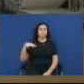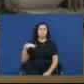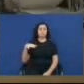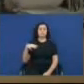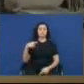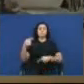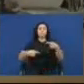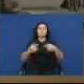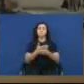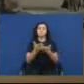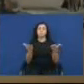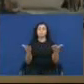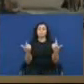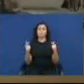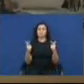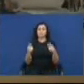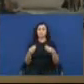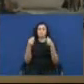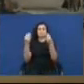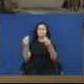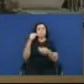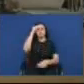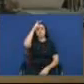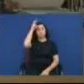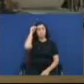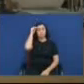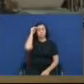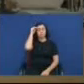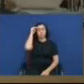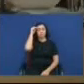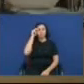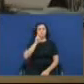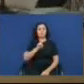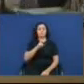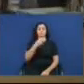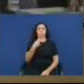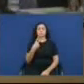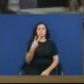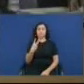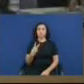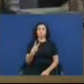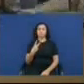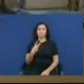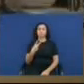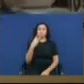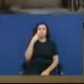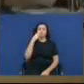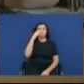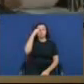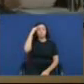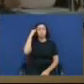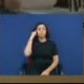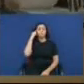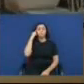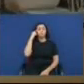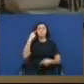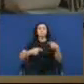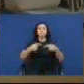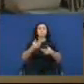Em discussão. Não havendo, ao executivo. Requerimento 523, vereador Dr. Júlio. Em